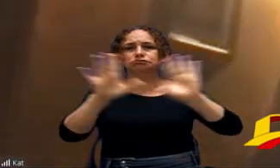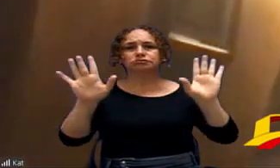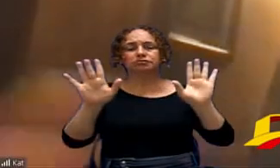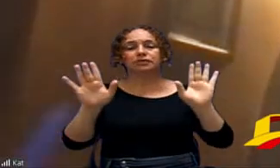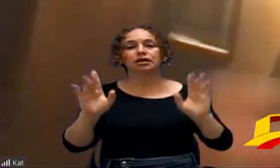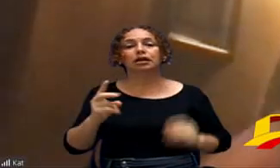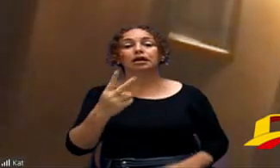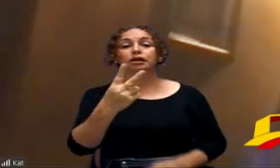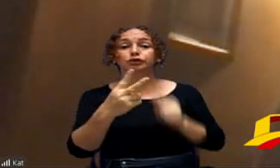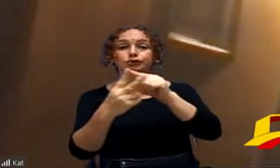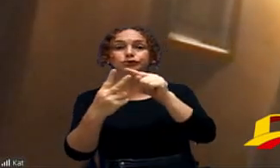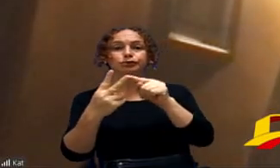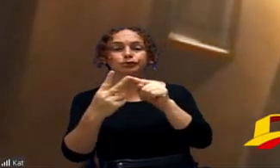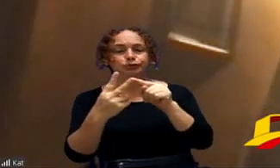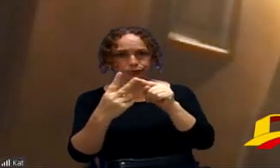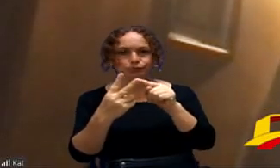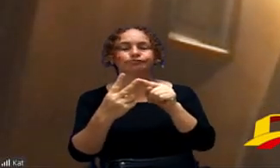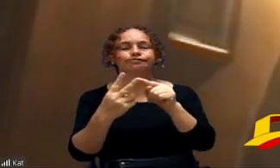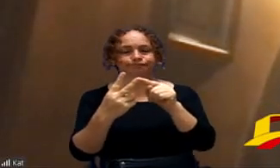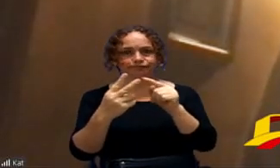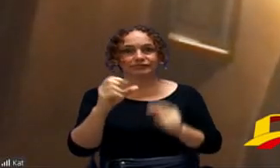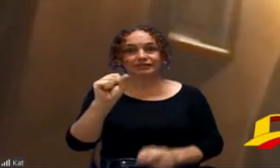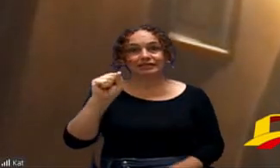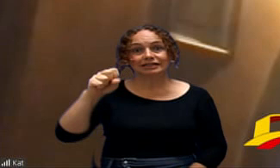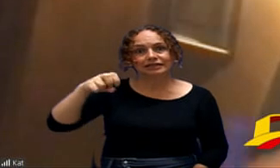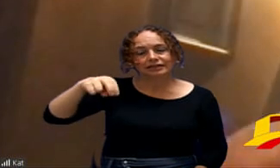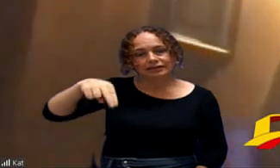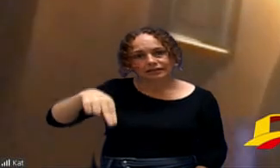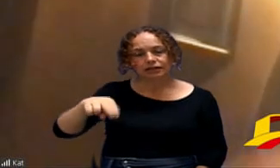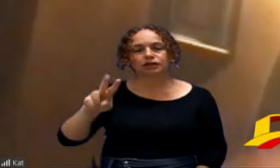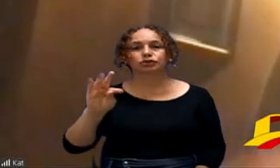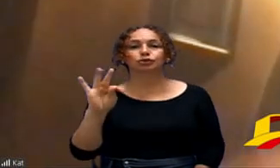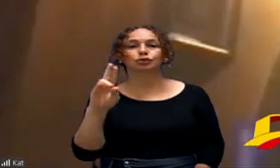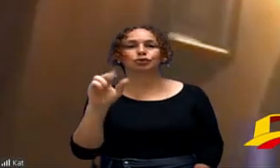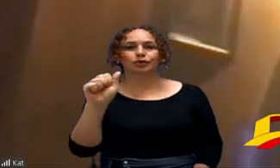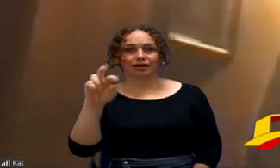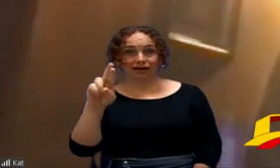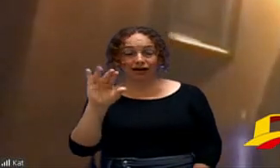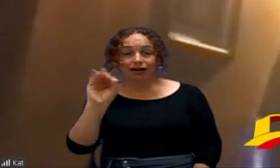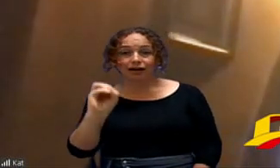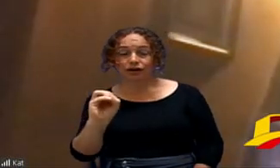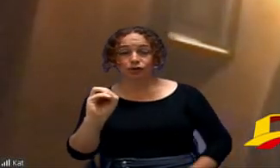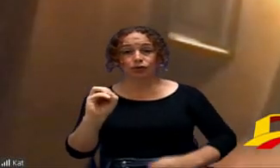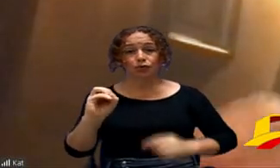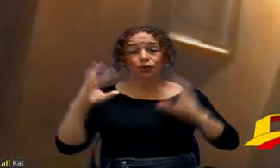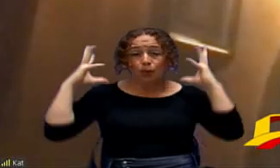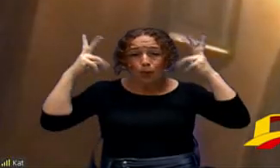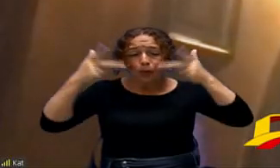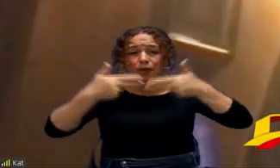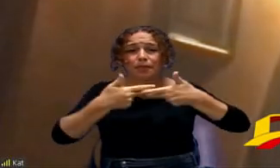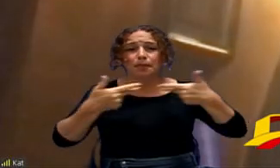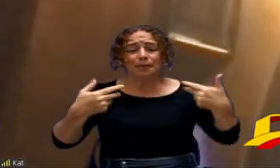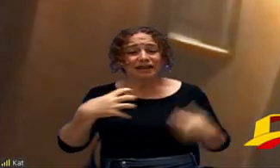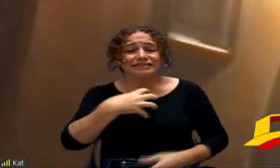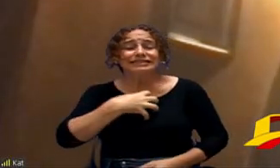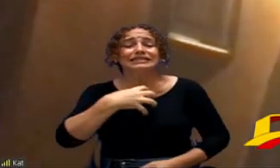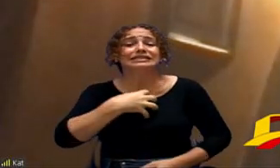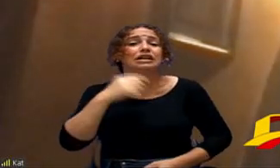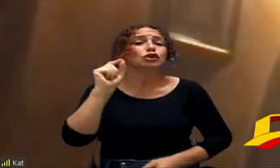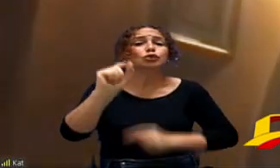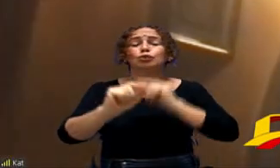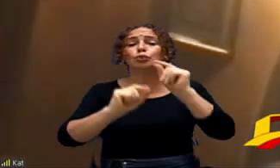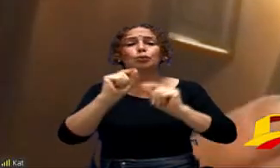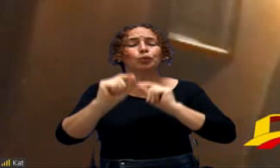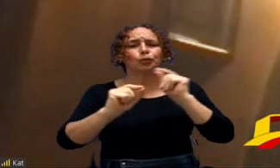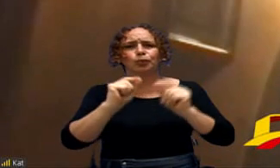são incomparável. Incomparável. Todas as datas, todas as verdades, todas as ciências, cientistas,